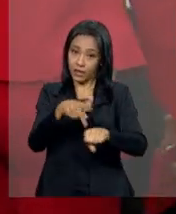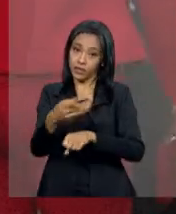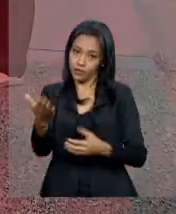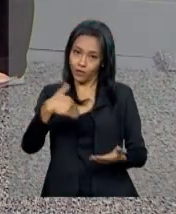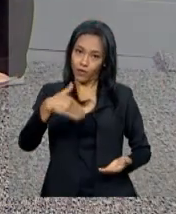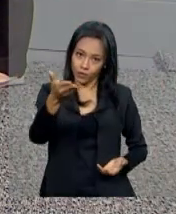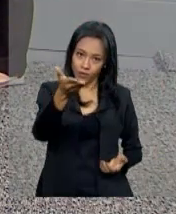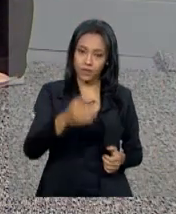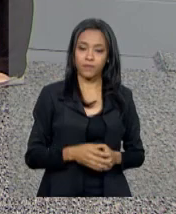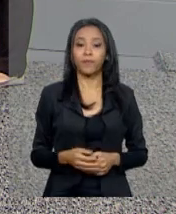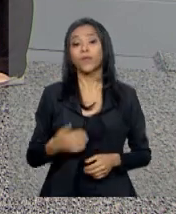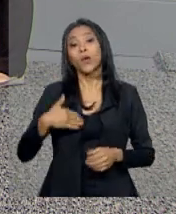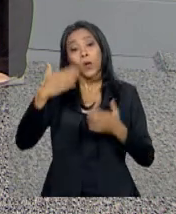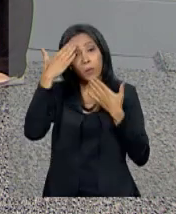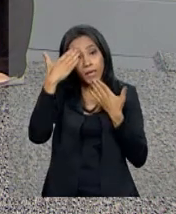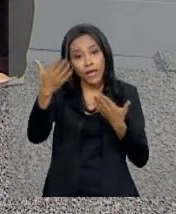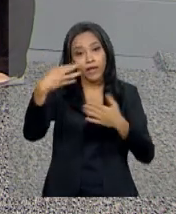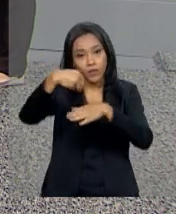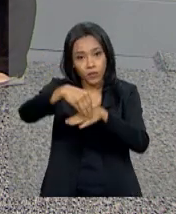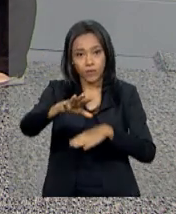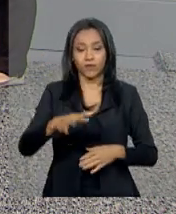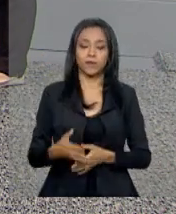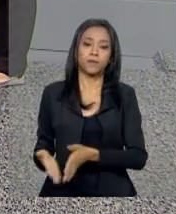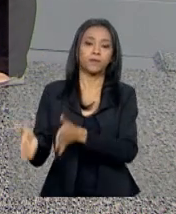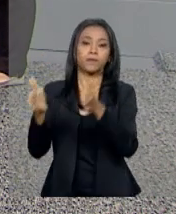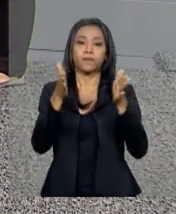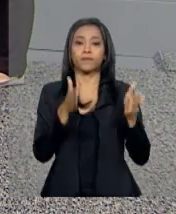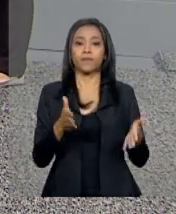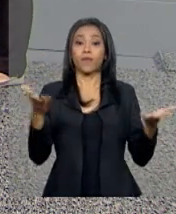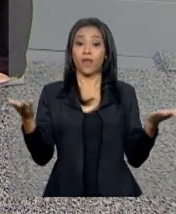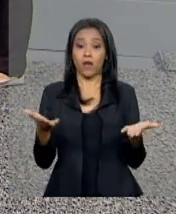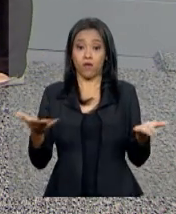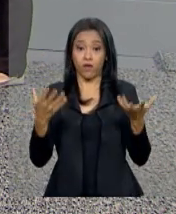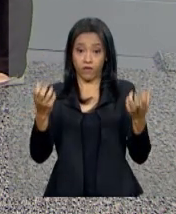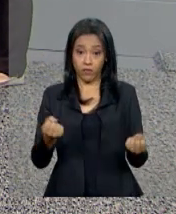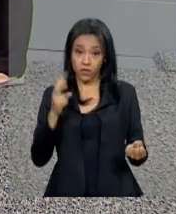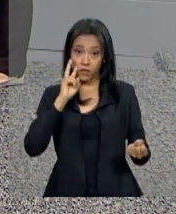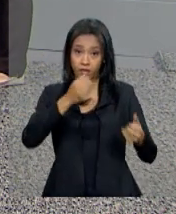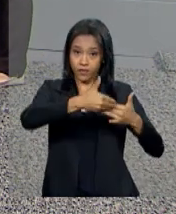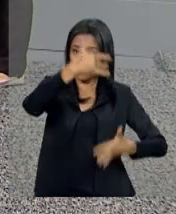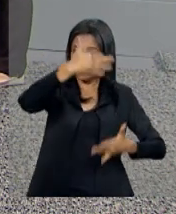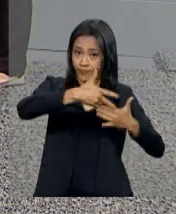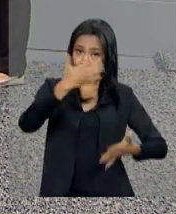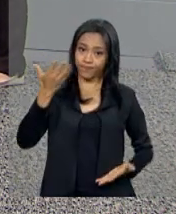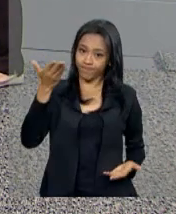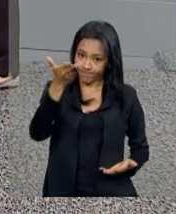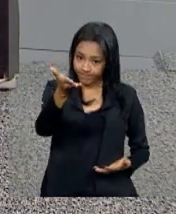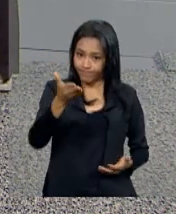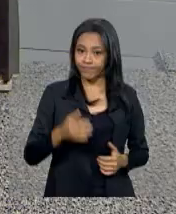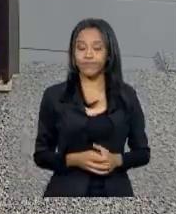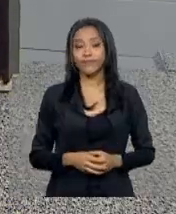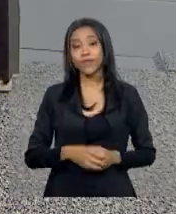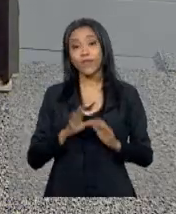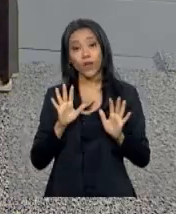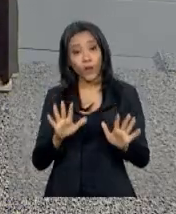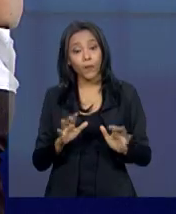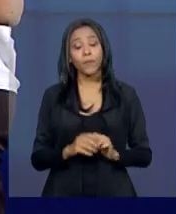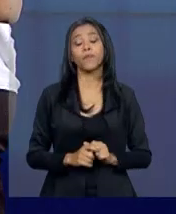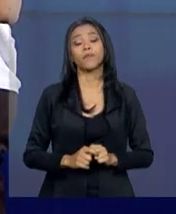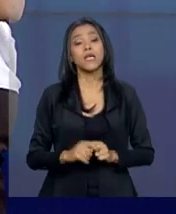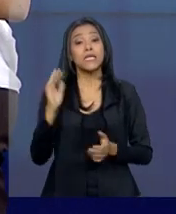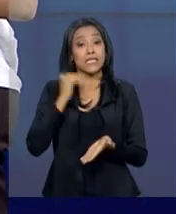ligada paola pelas suas informações vamos então dar uma olhadinha nas redes sociais há dias renata olha só o